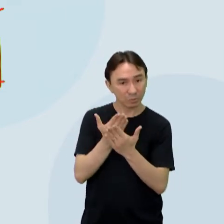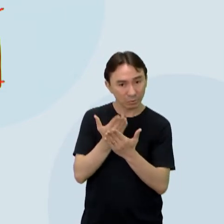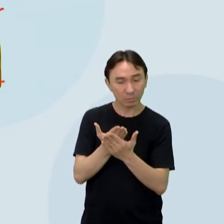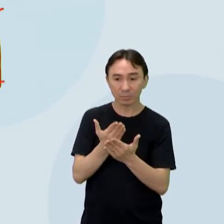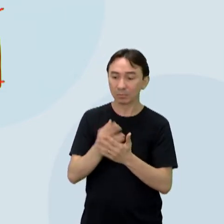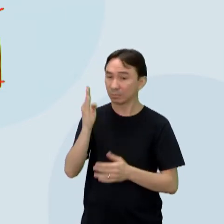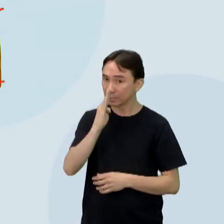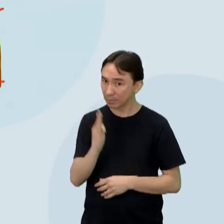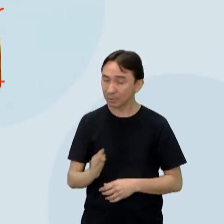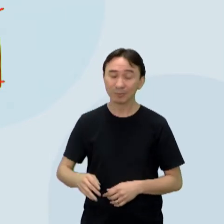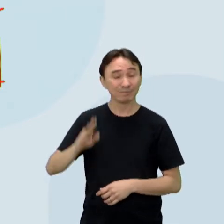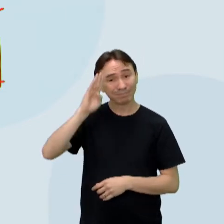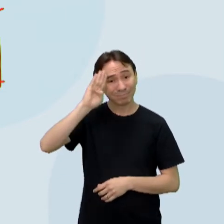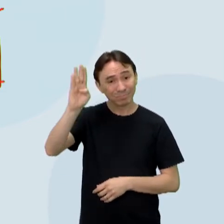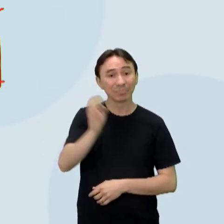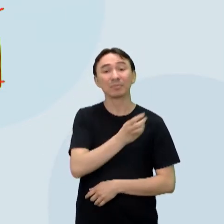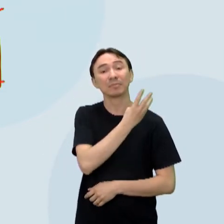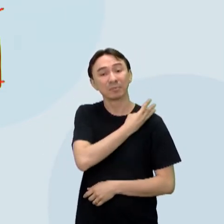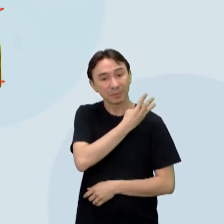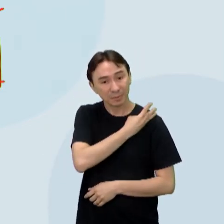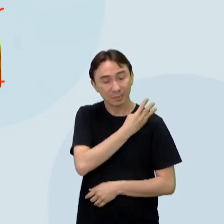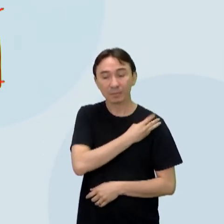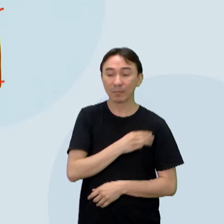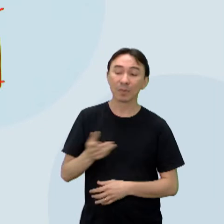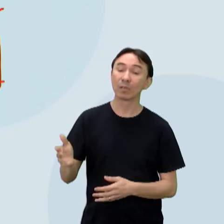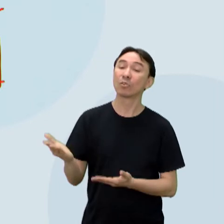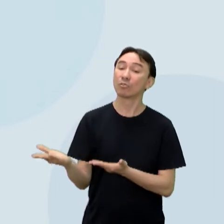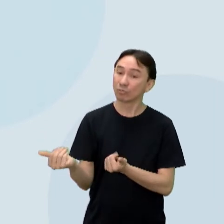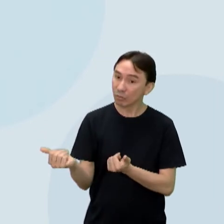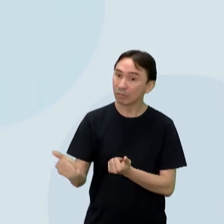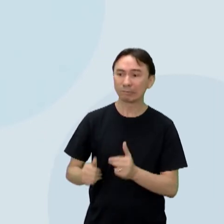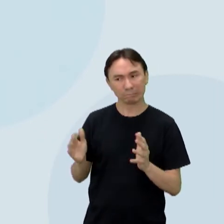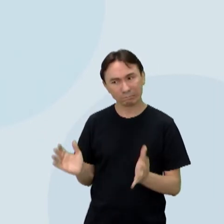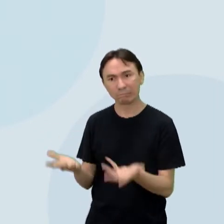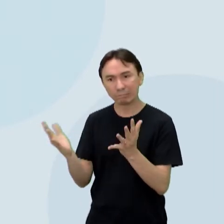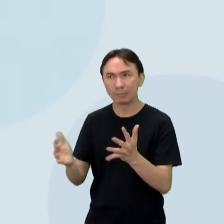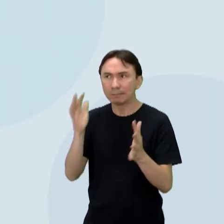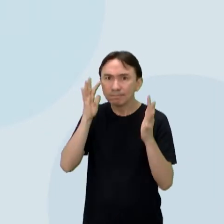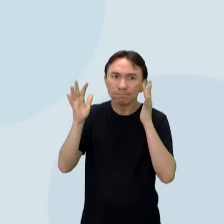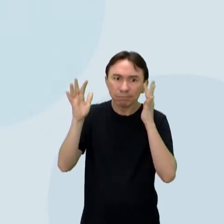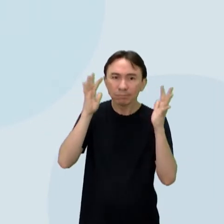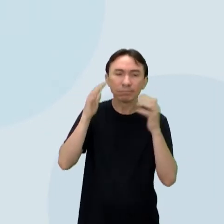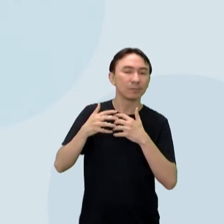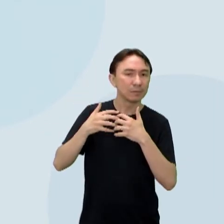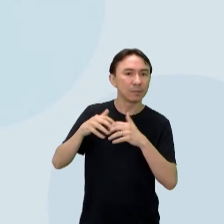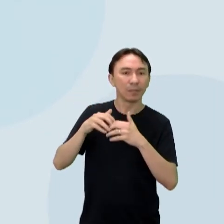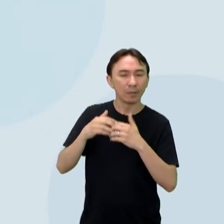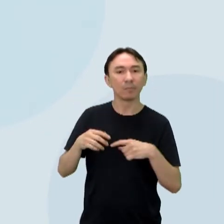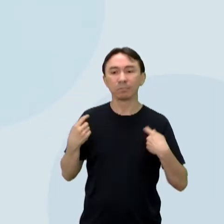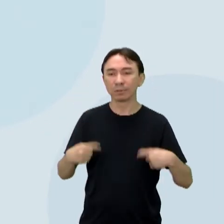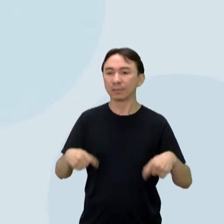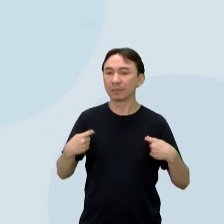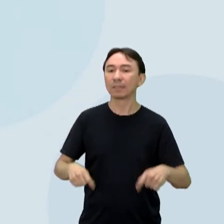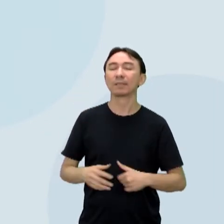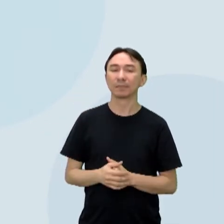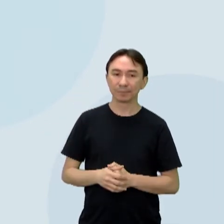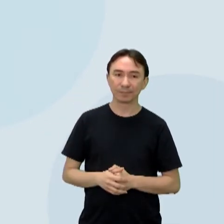jovens precisam ser estimulados a pensar. Vamos à questão. Então, vamos